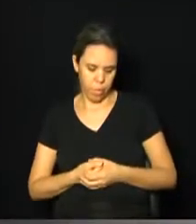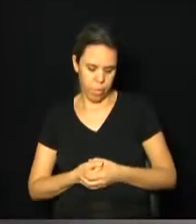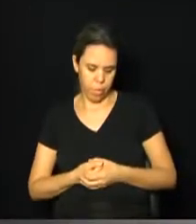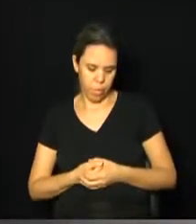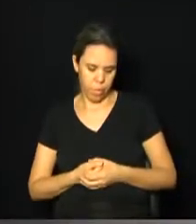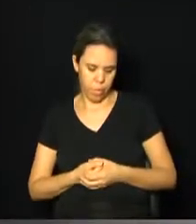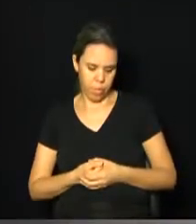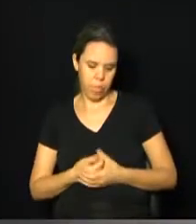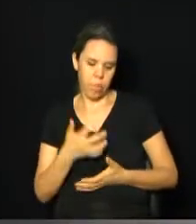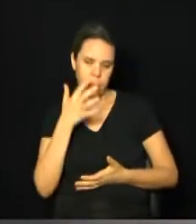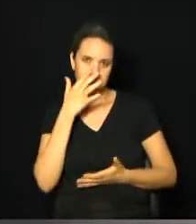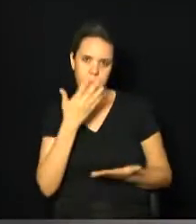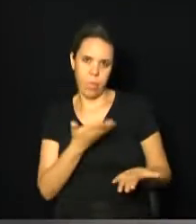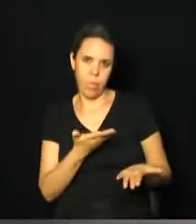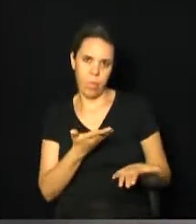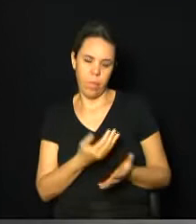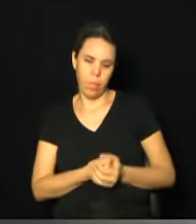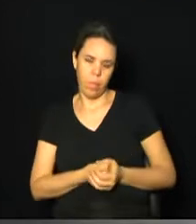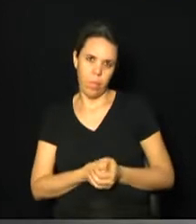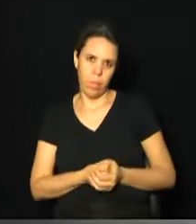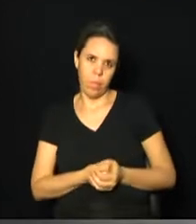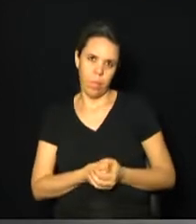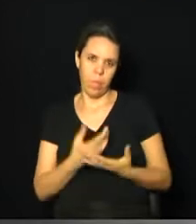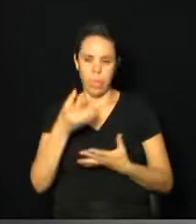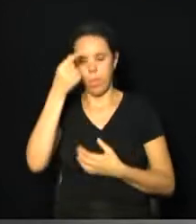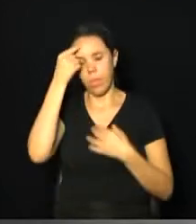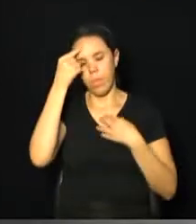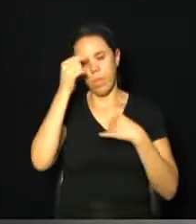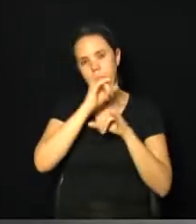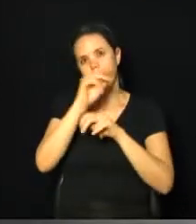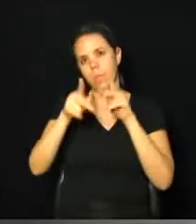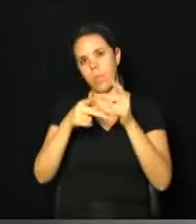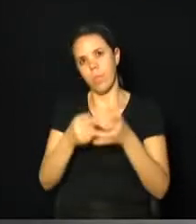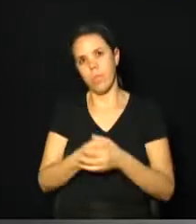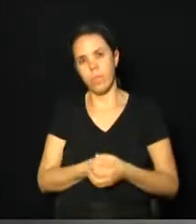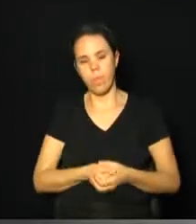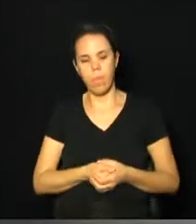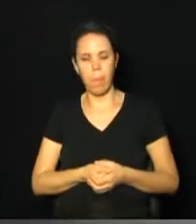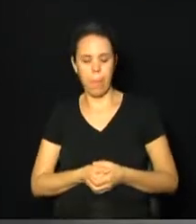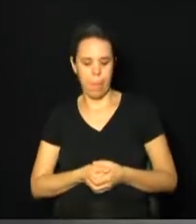pelo que pareça, é a conscientização da população,